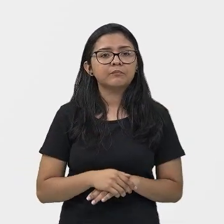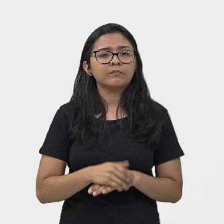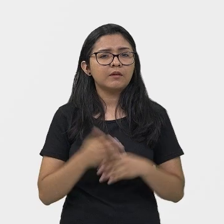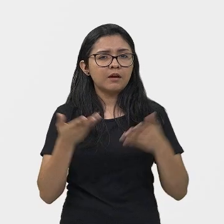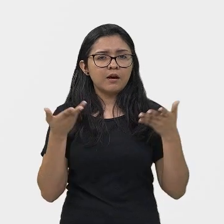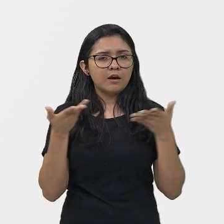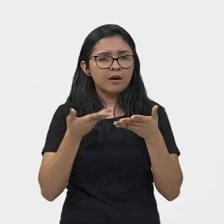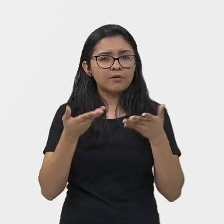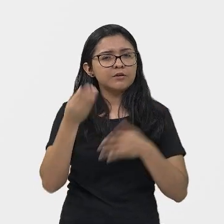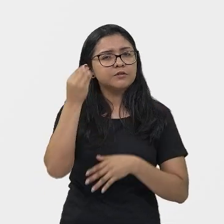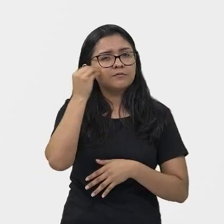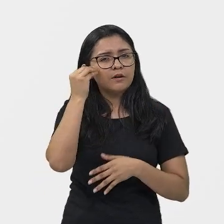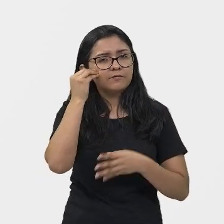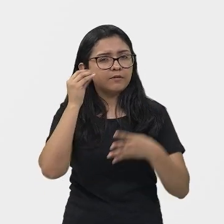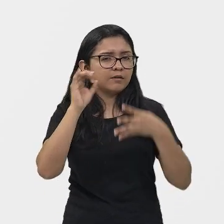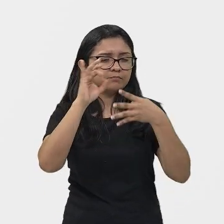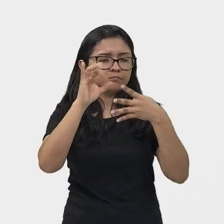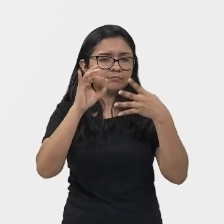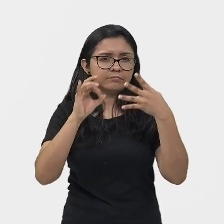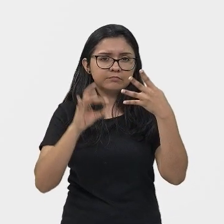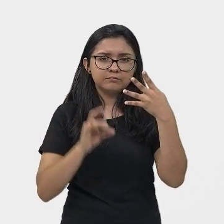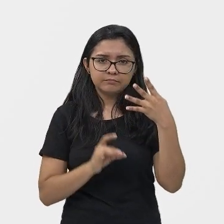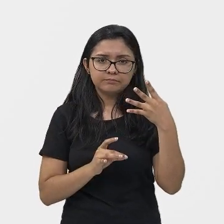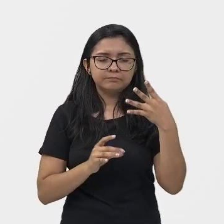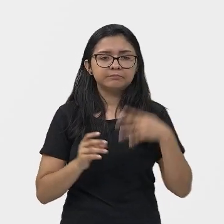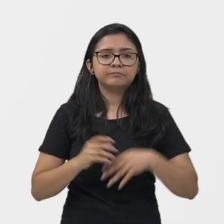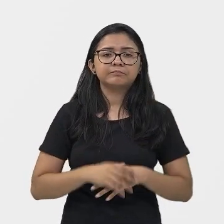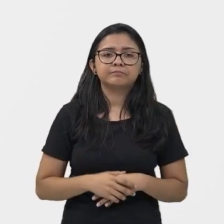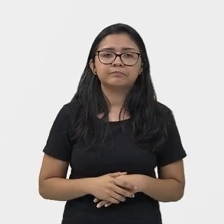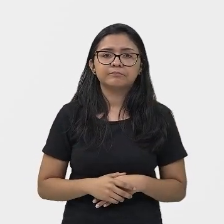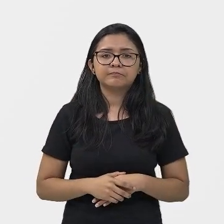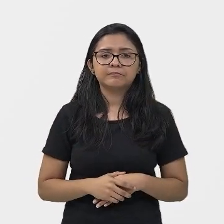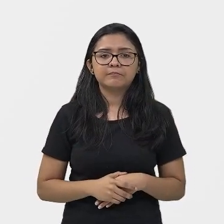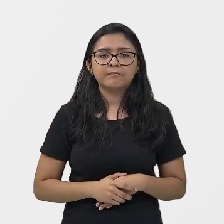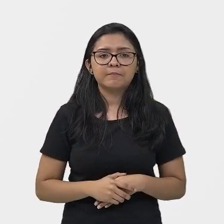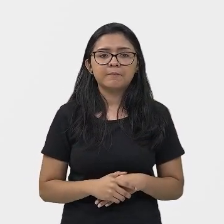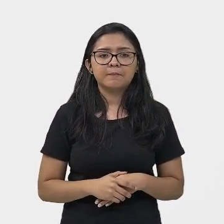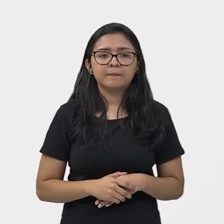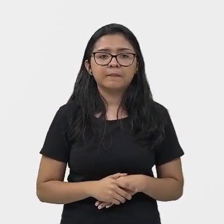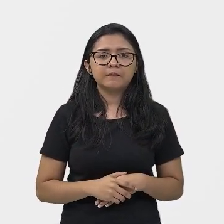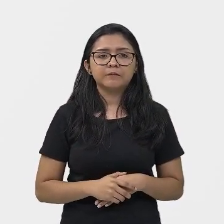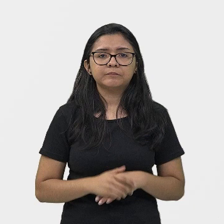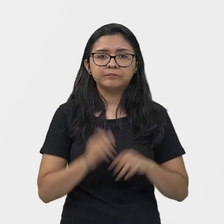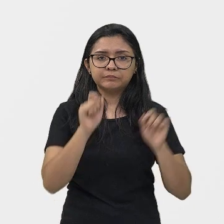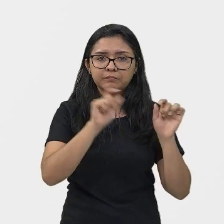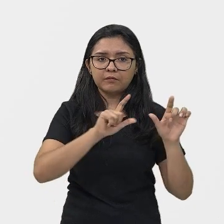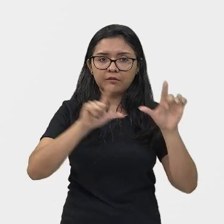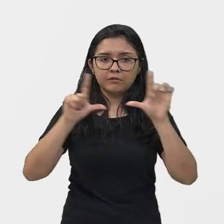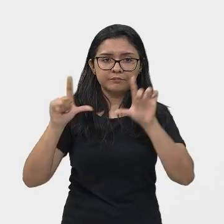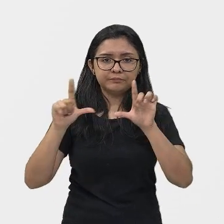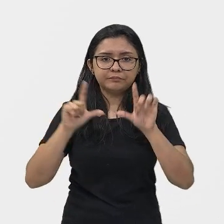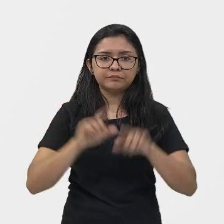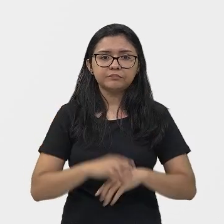cada uma dessas formas. Vamos lá? Então, vamos para a primeira cartela.